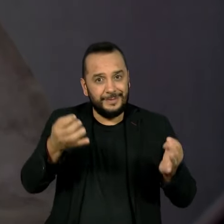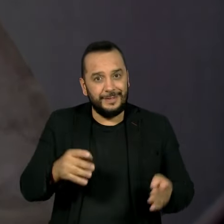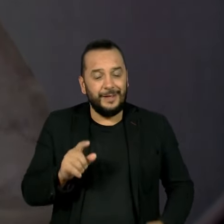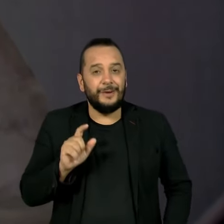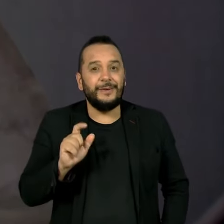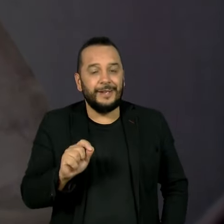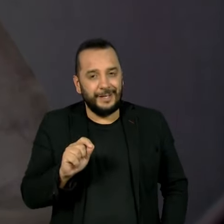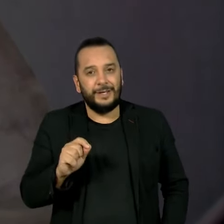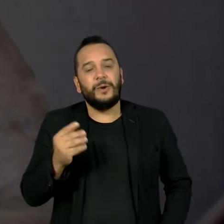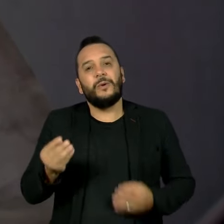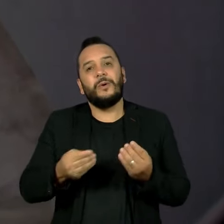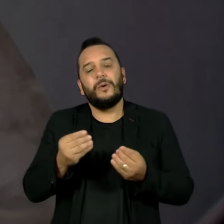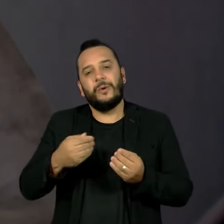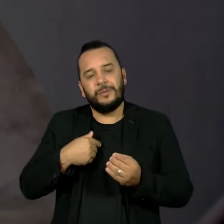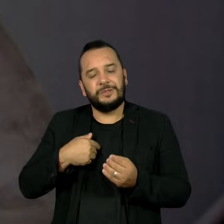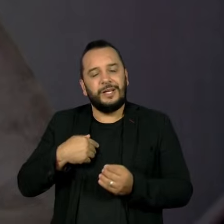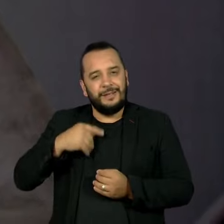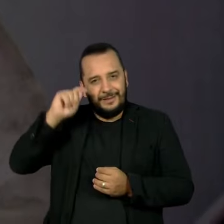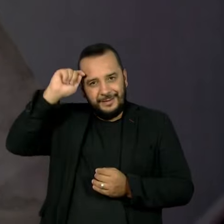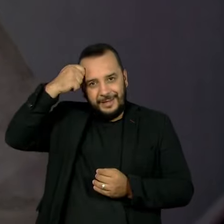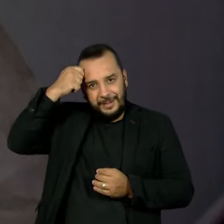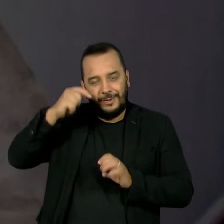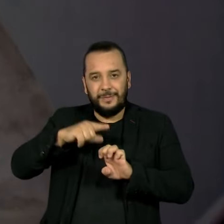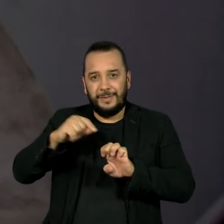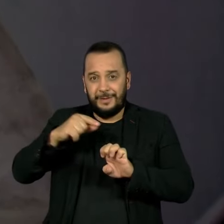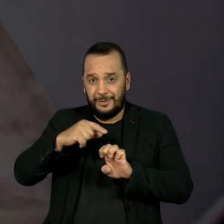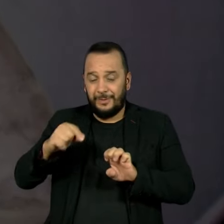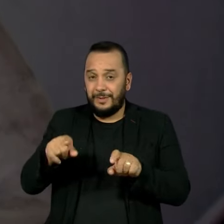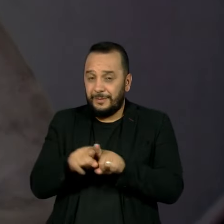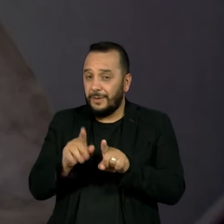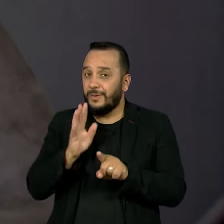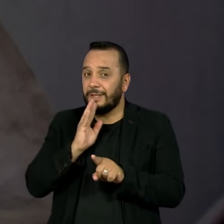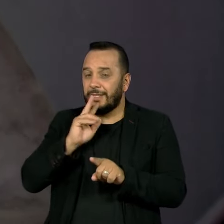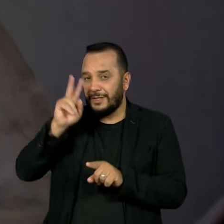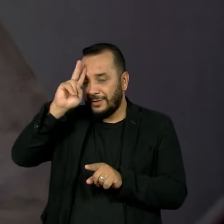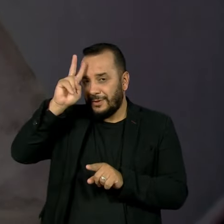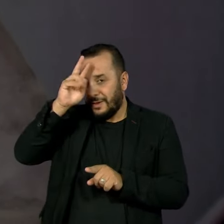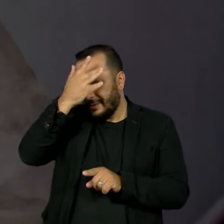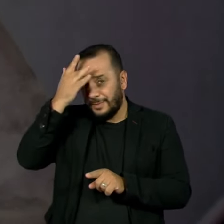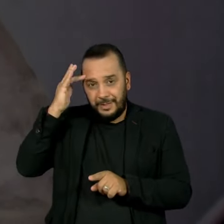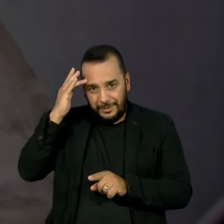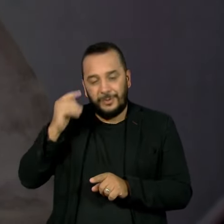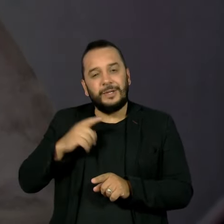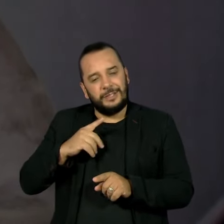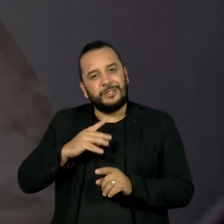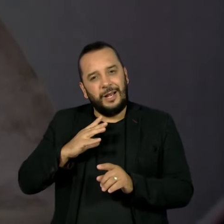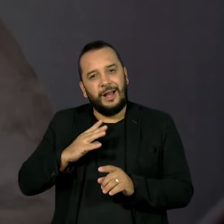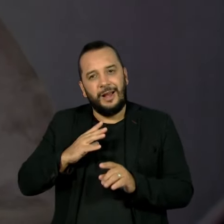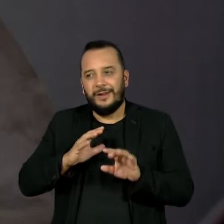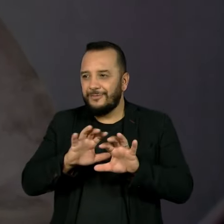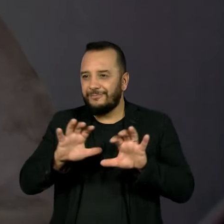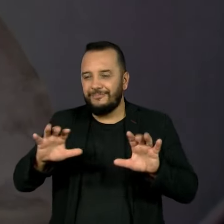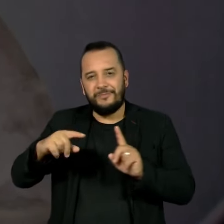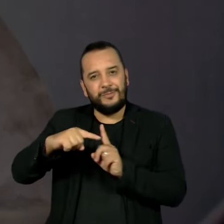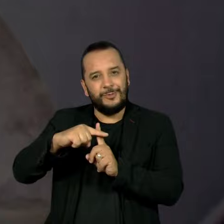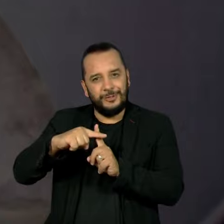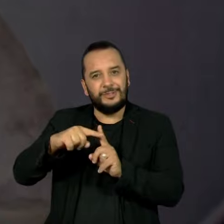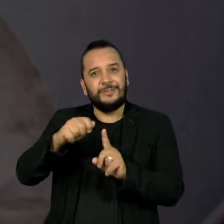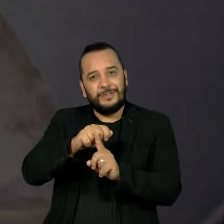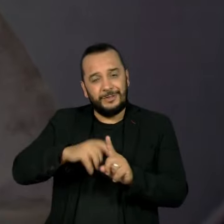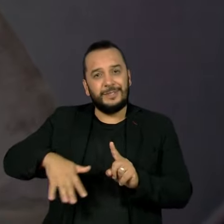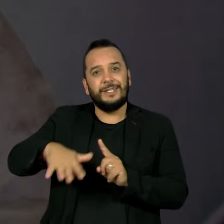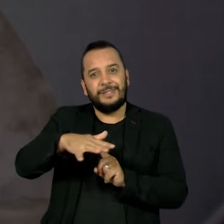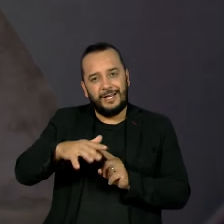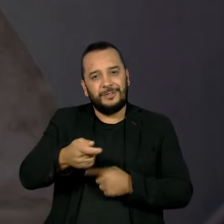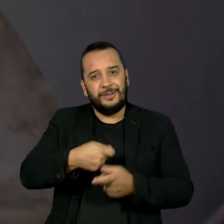o crescimento do afroempreendedorismo e conhecer mais histórias de pessoas que estão gerando impactos positivos com seus